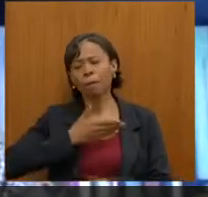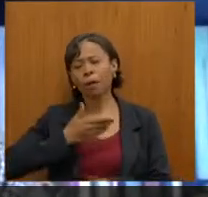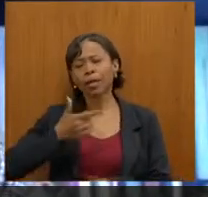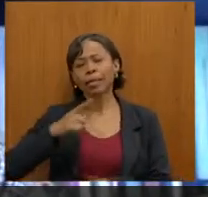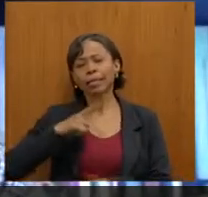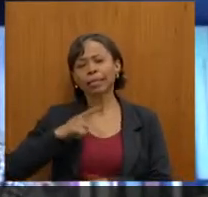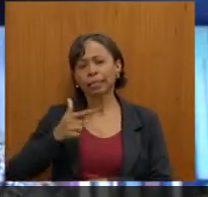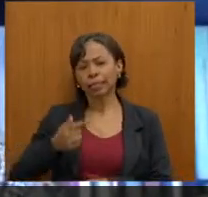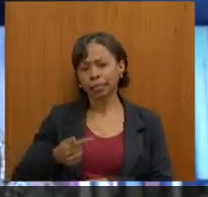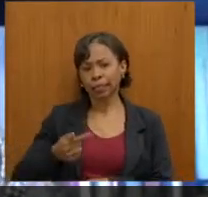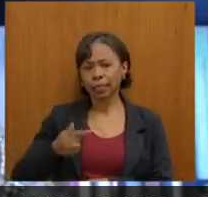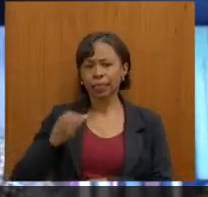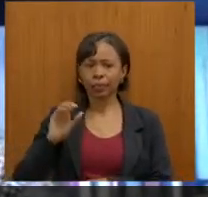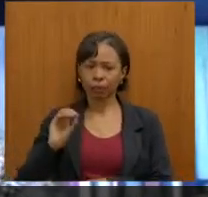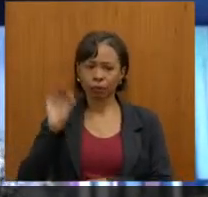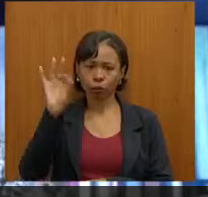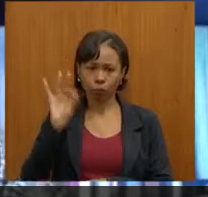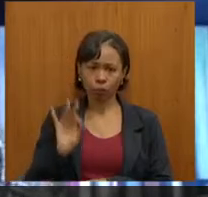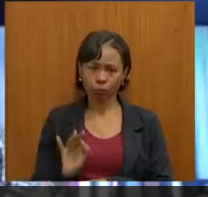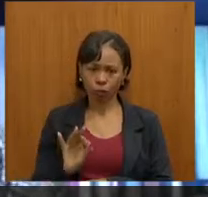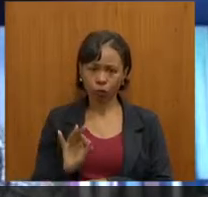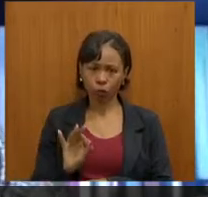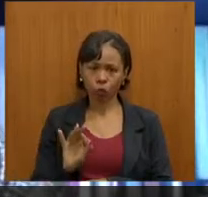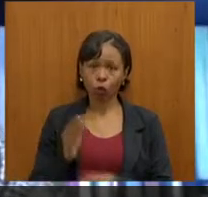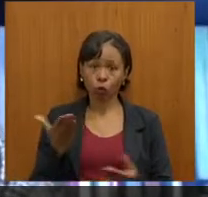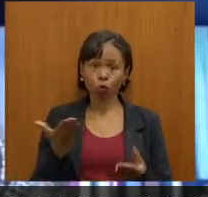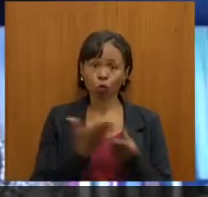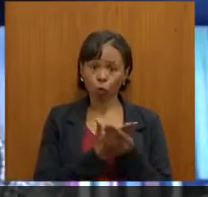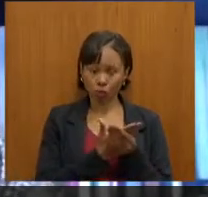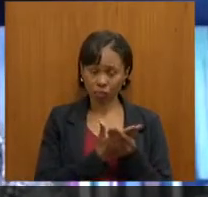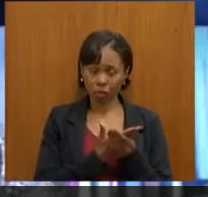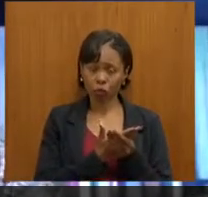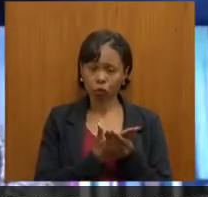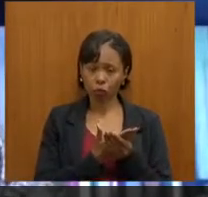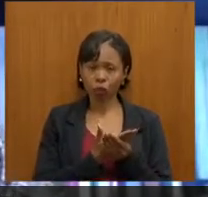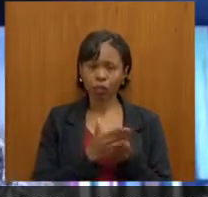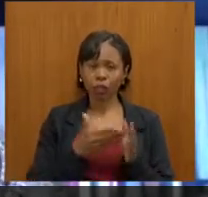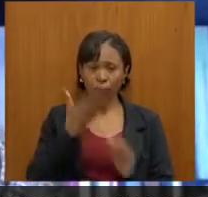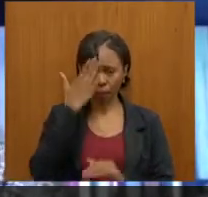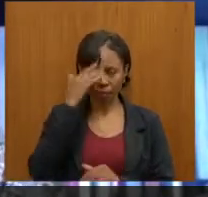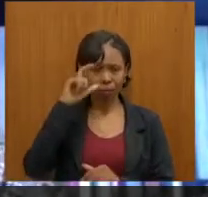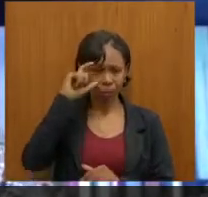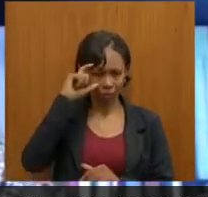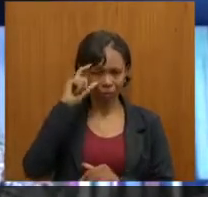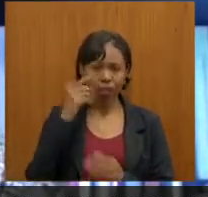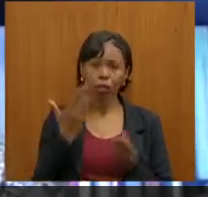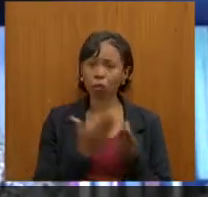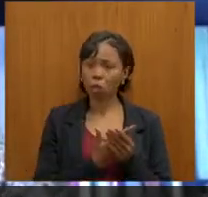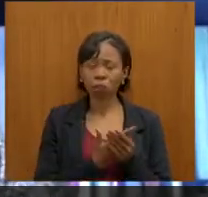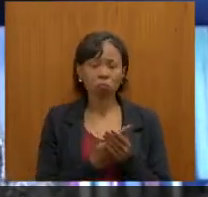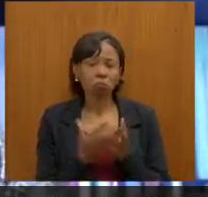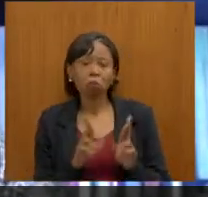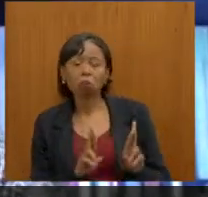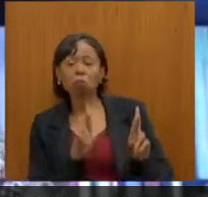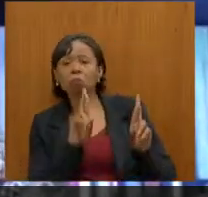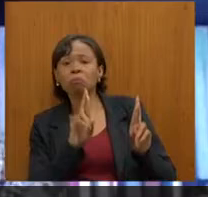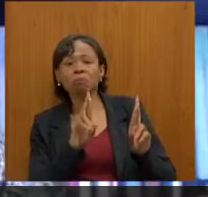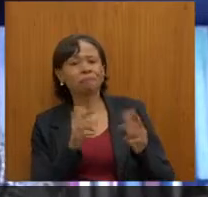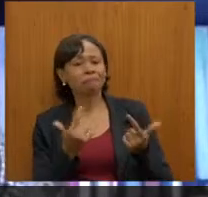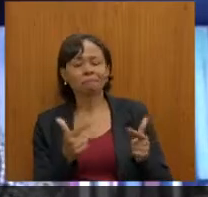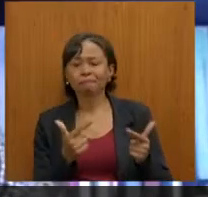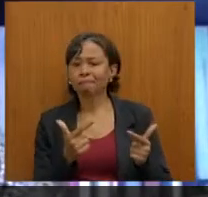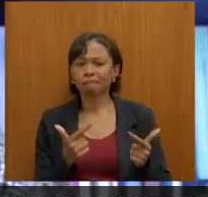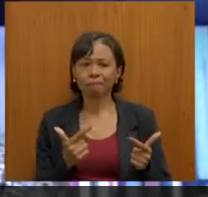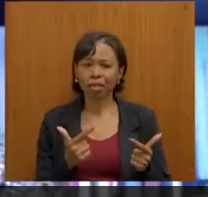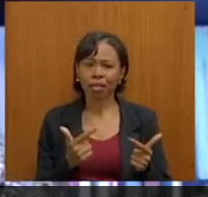setenta por cento dos das peças da Lei Maria da Penha Não tem responsabilização dos que chegaram